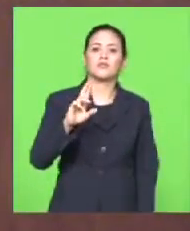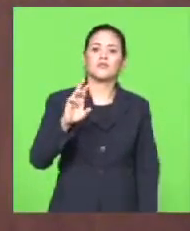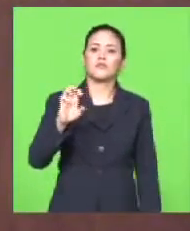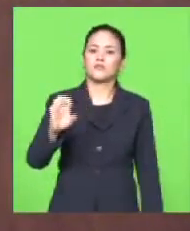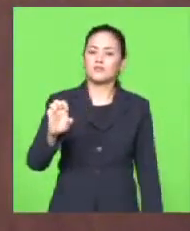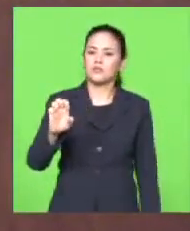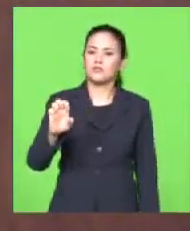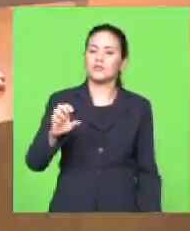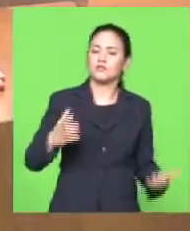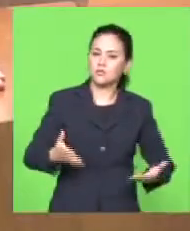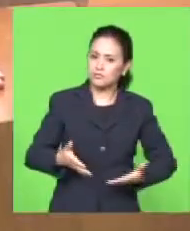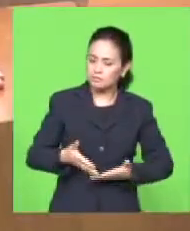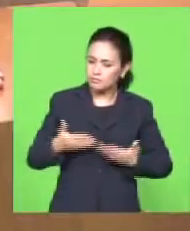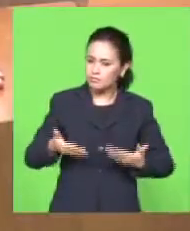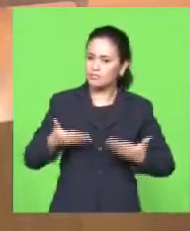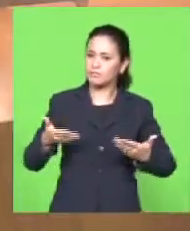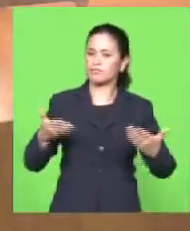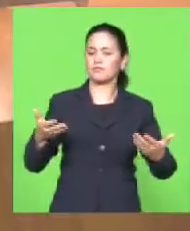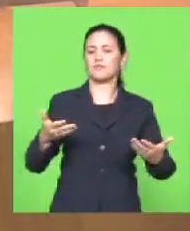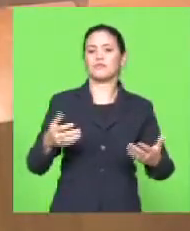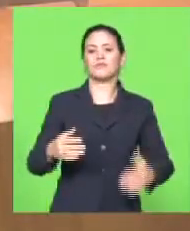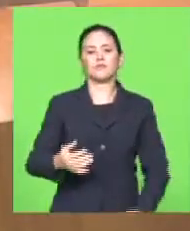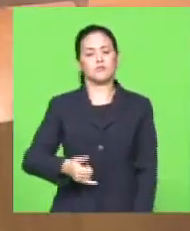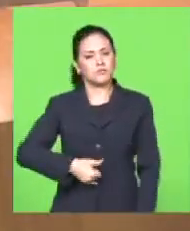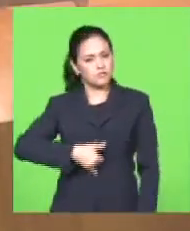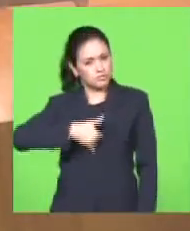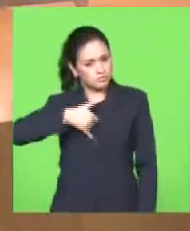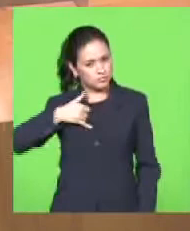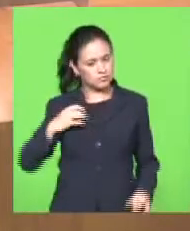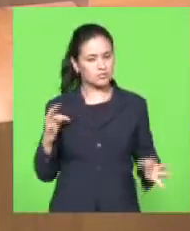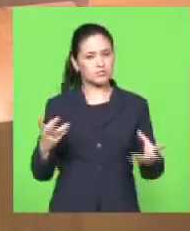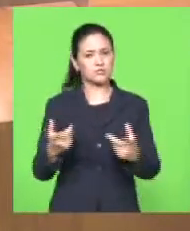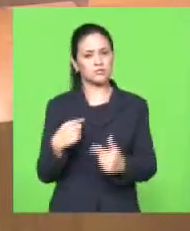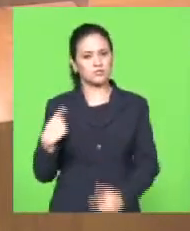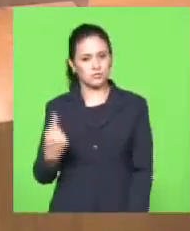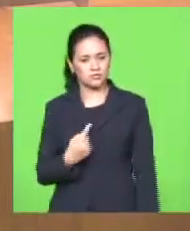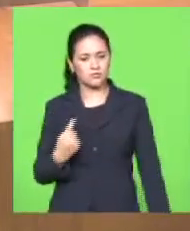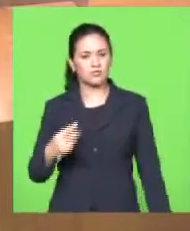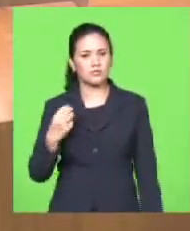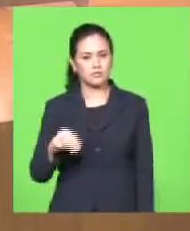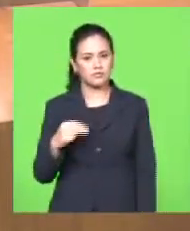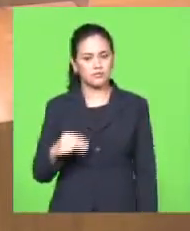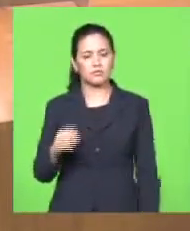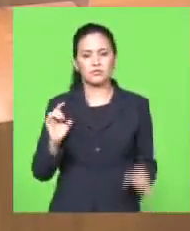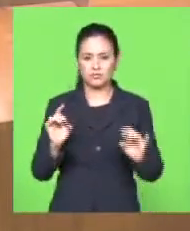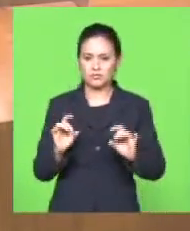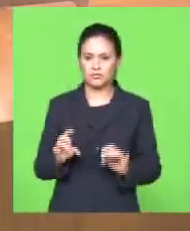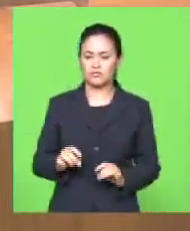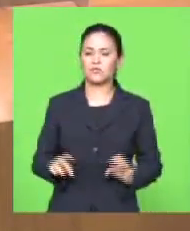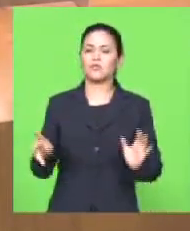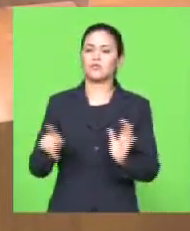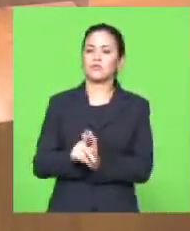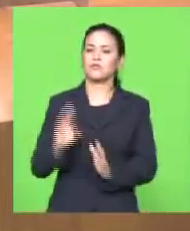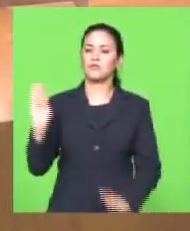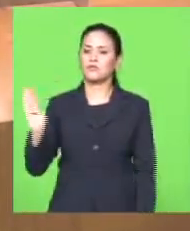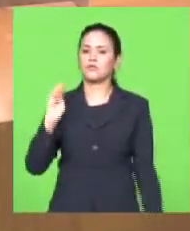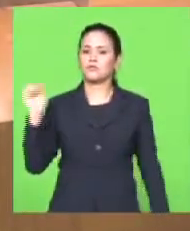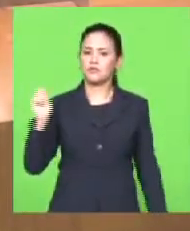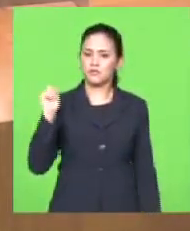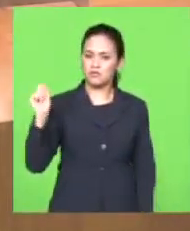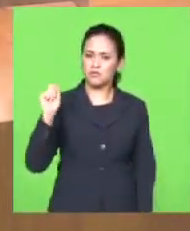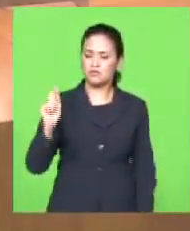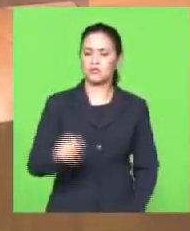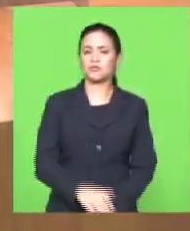para todos nós maranhenses, em especial para nós de Barra do Corda. Mas, senhor presidente, o